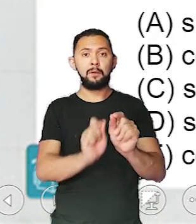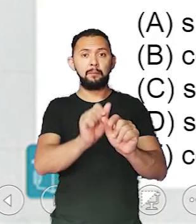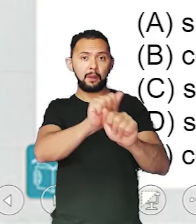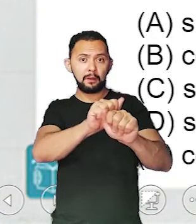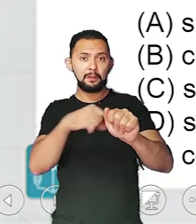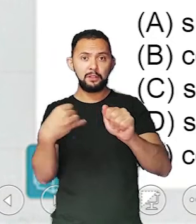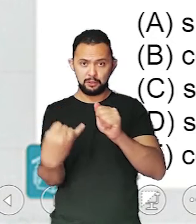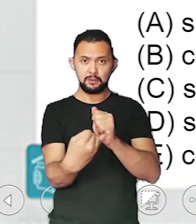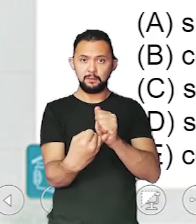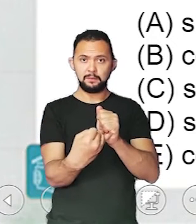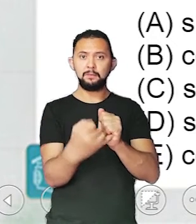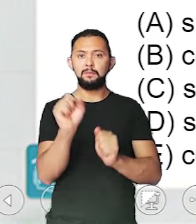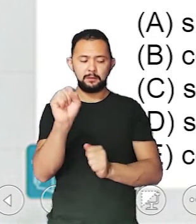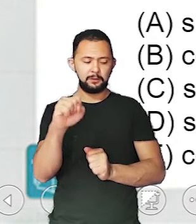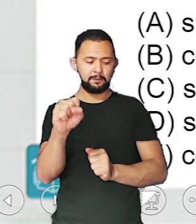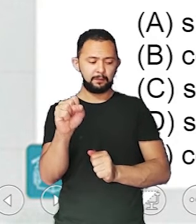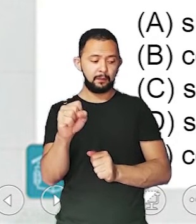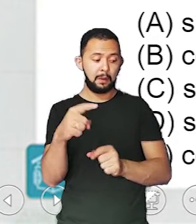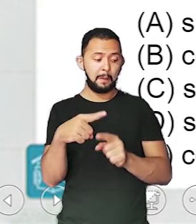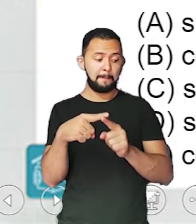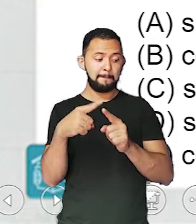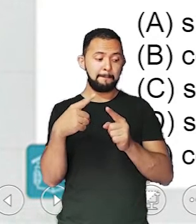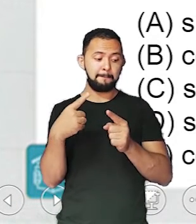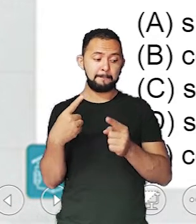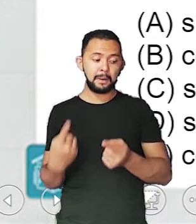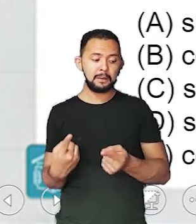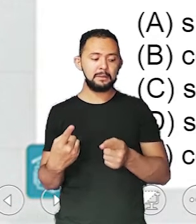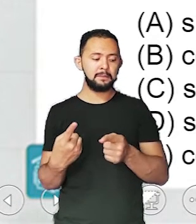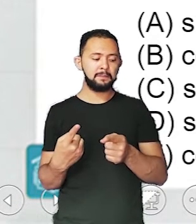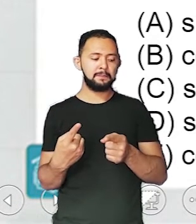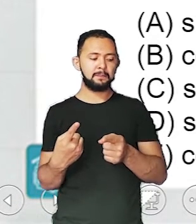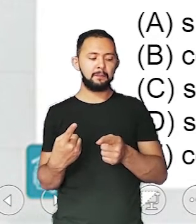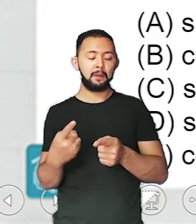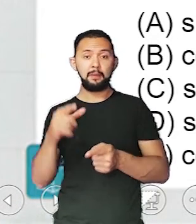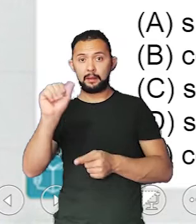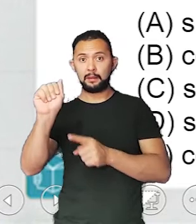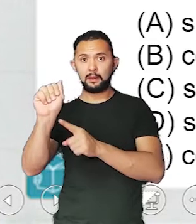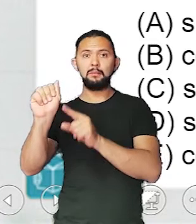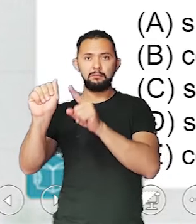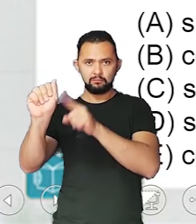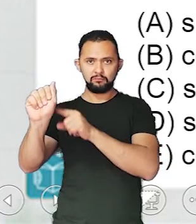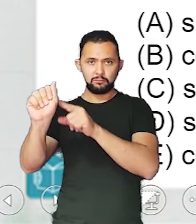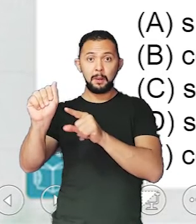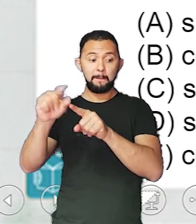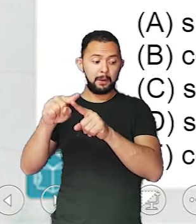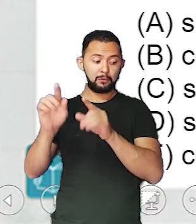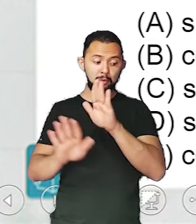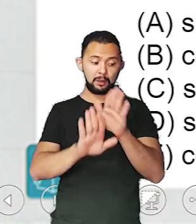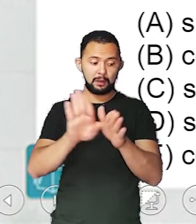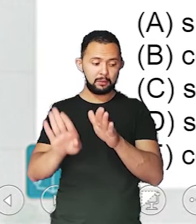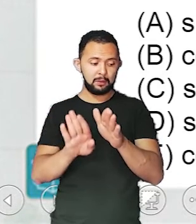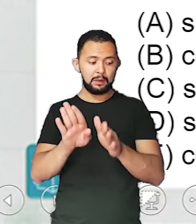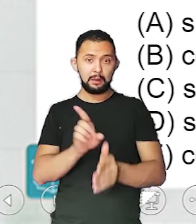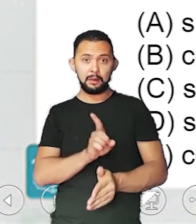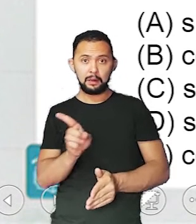né? Tá aqui, ó, adjetivas. Opa, mas tem também na letra C, ou na letra D, perdão. Adjetivas, né? Então a gente já